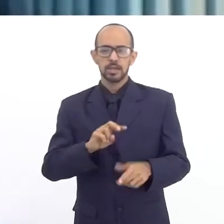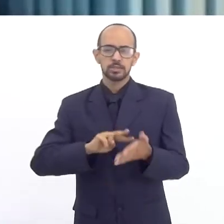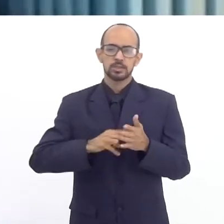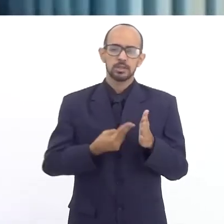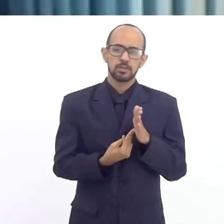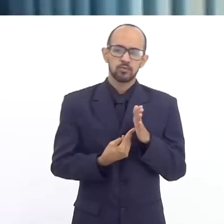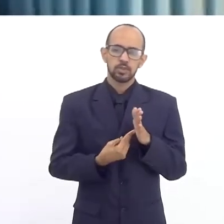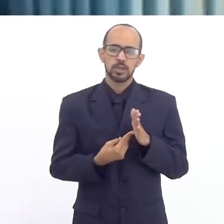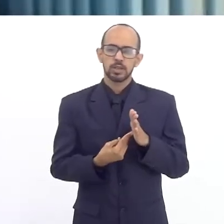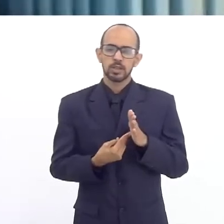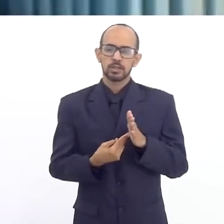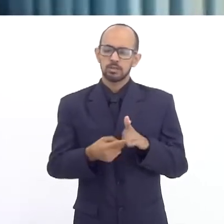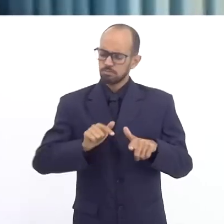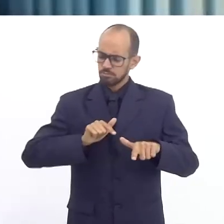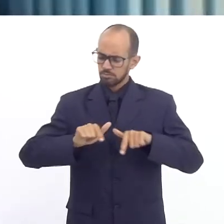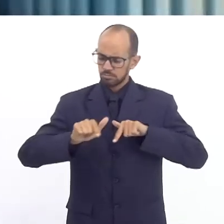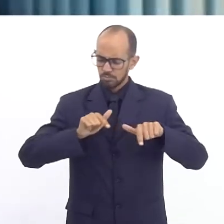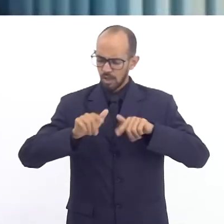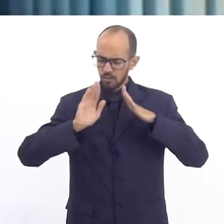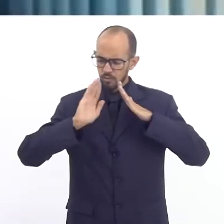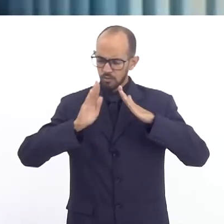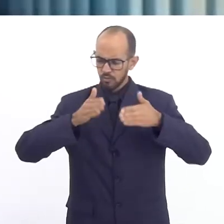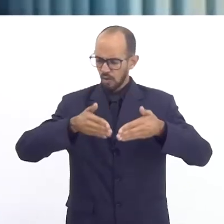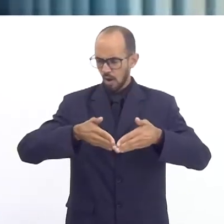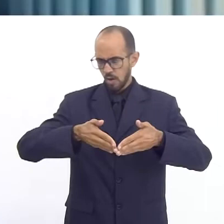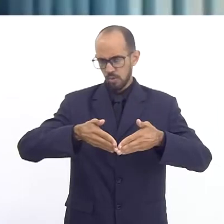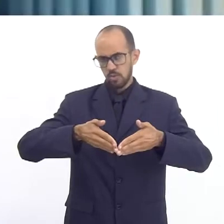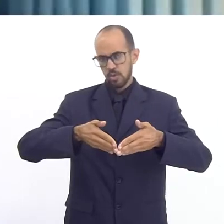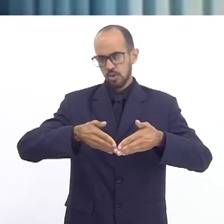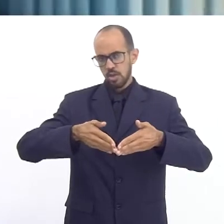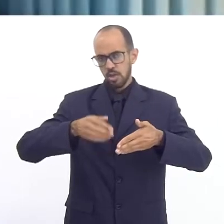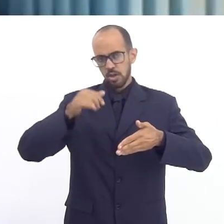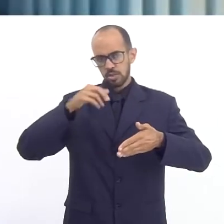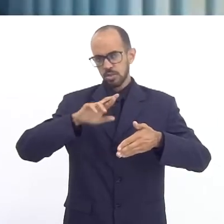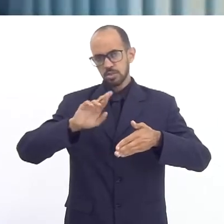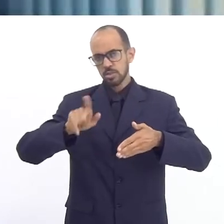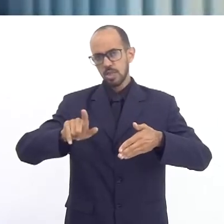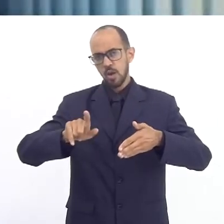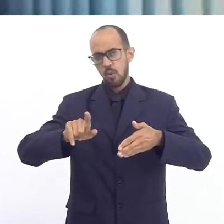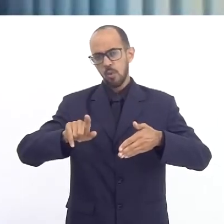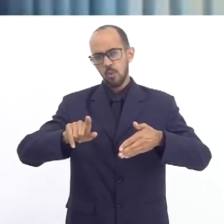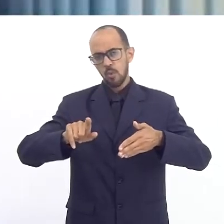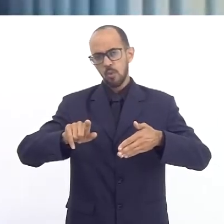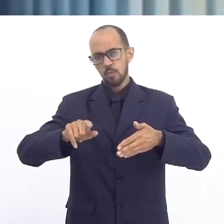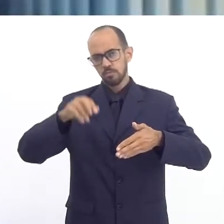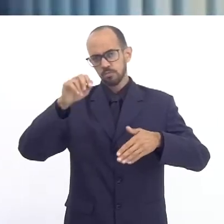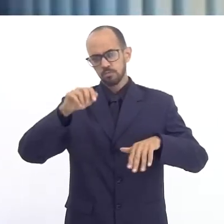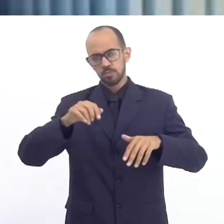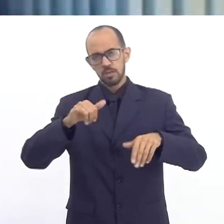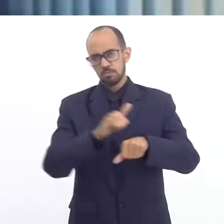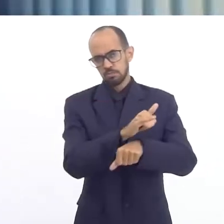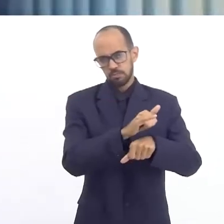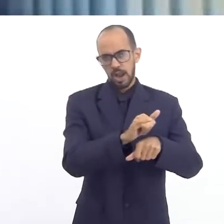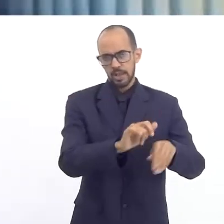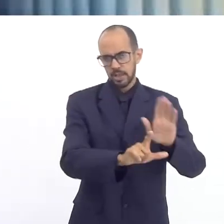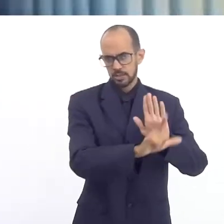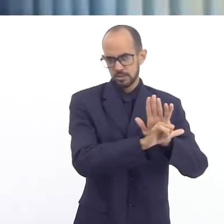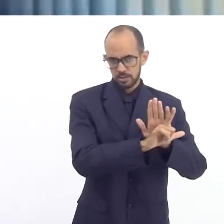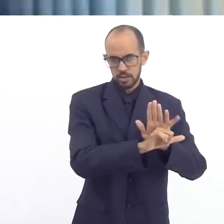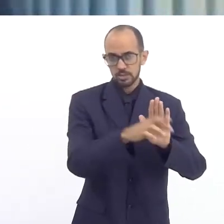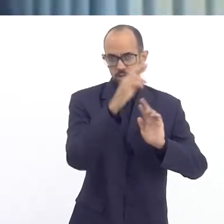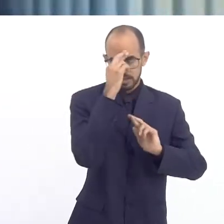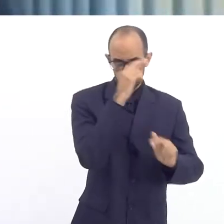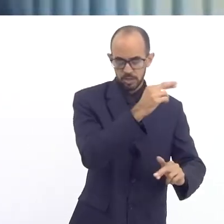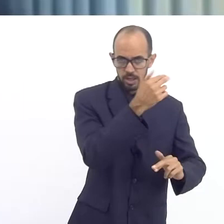significava ser honesto, trabalhador, não burlar as leis, né? E respeitar o próximo,